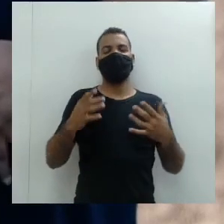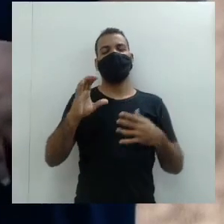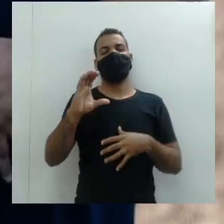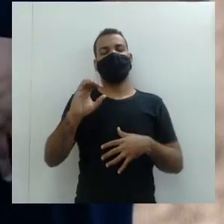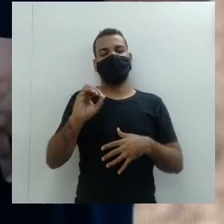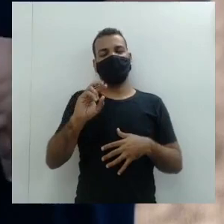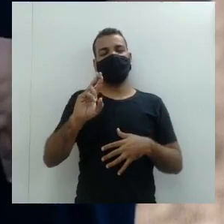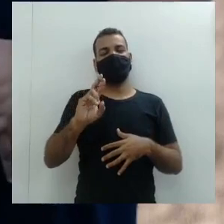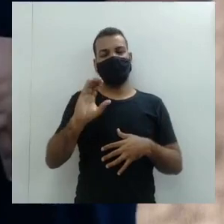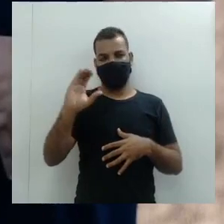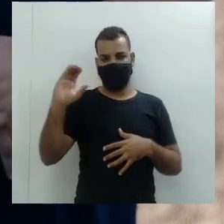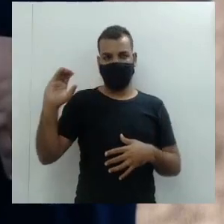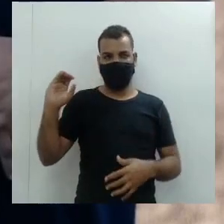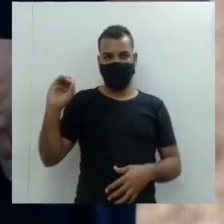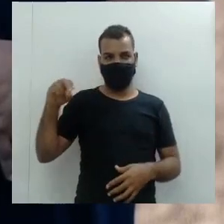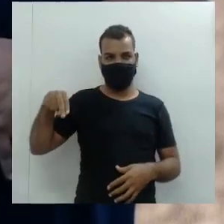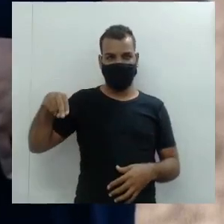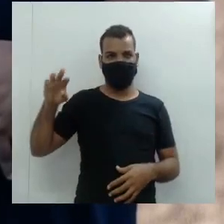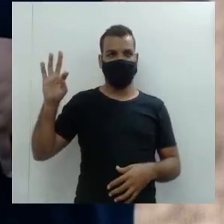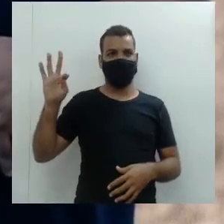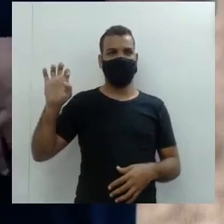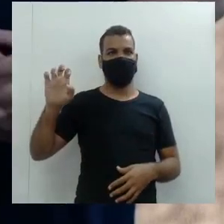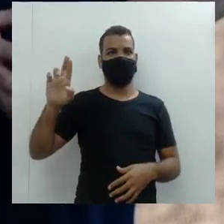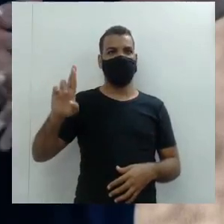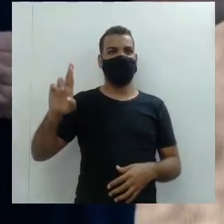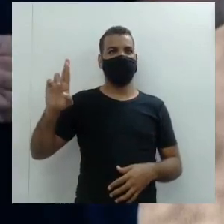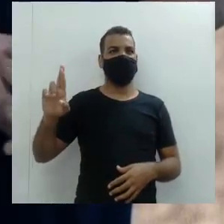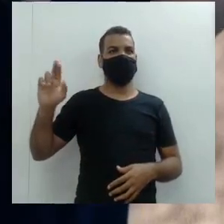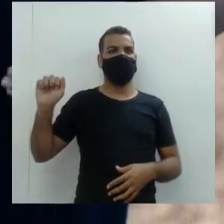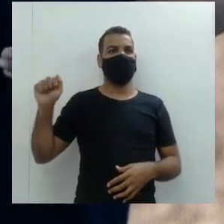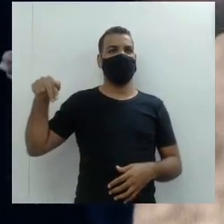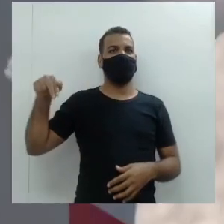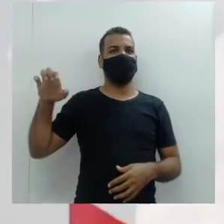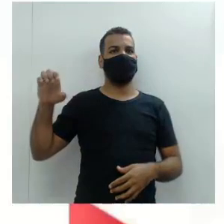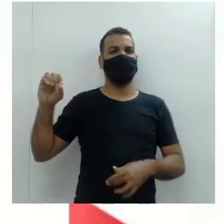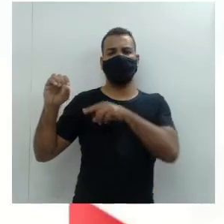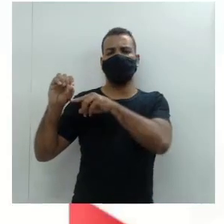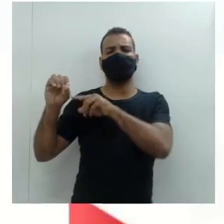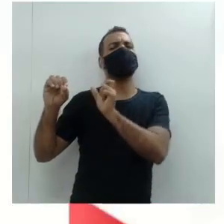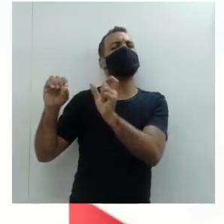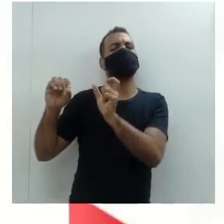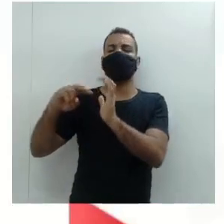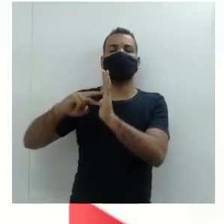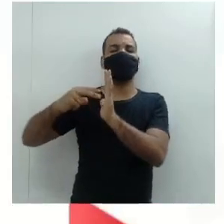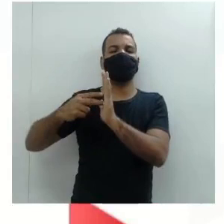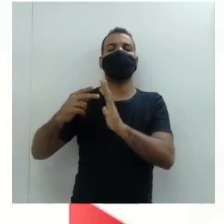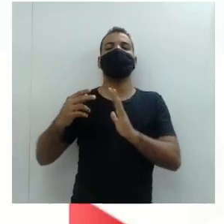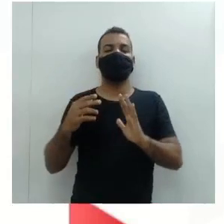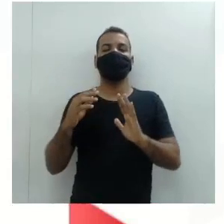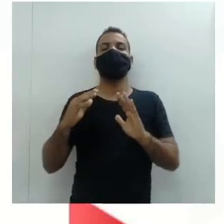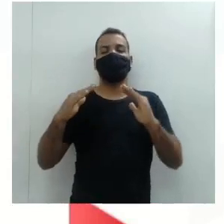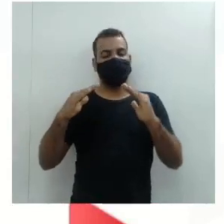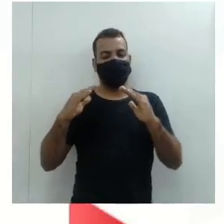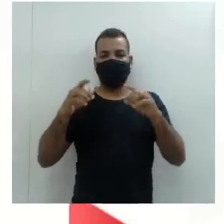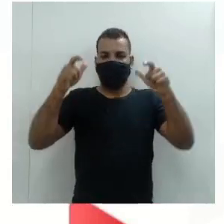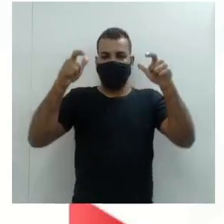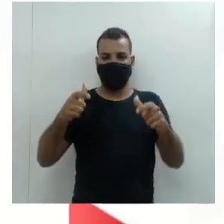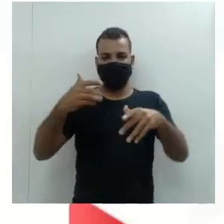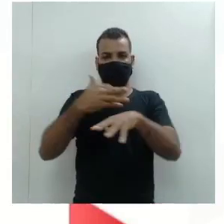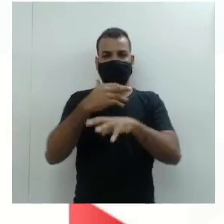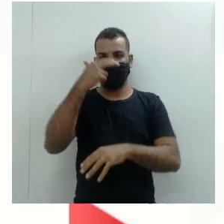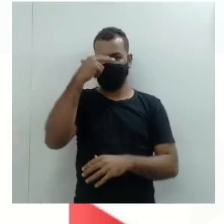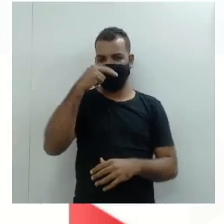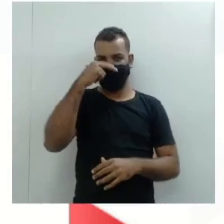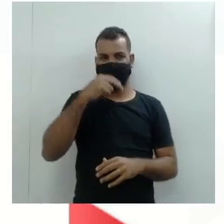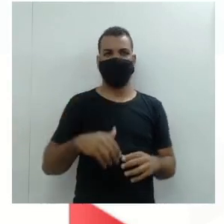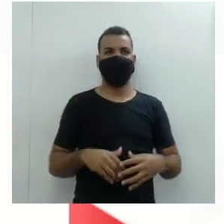que são patrícios, né? São irmãos de terra. Vamos ver um pouco aqui, professor? Gostaria de ler, professor Robson, o senhor que é um estudioso de Nelson Rodrigues?